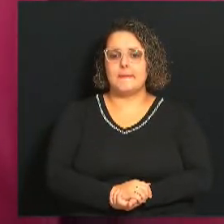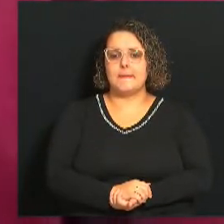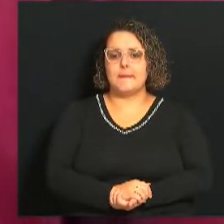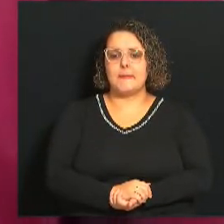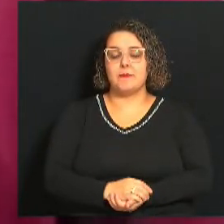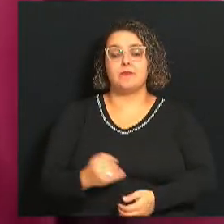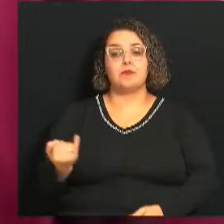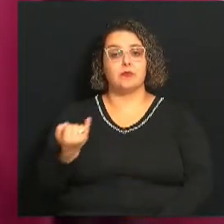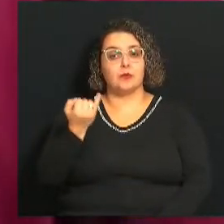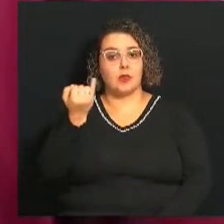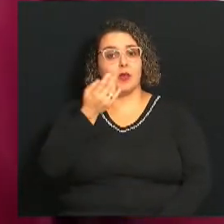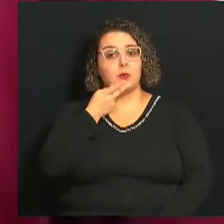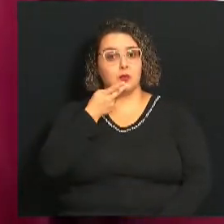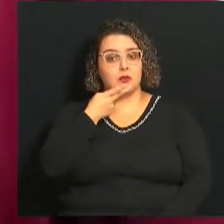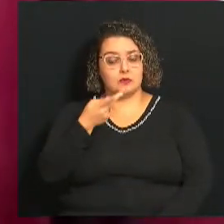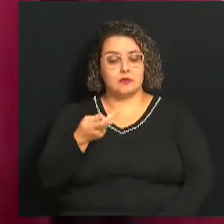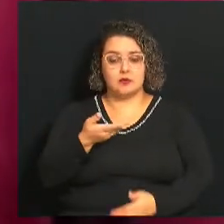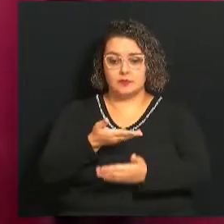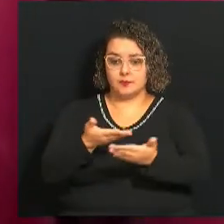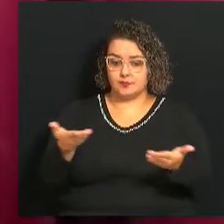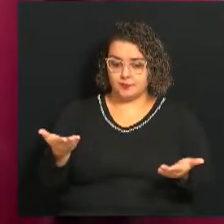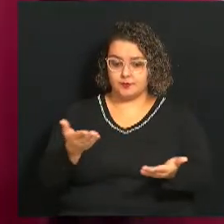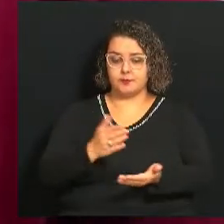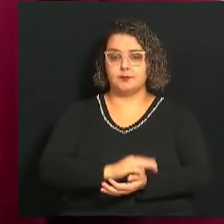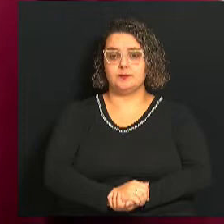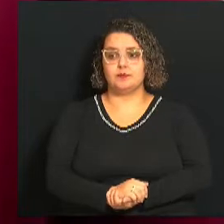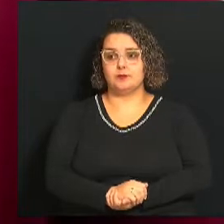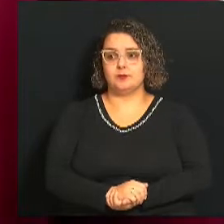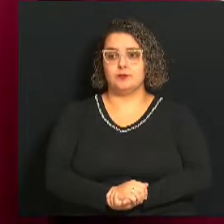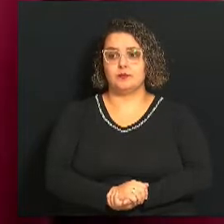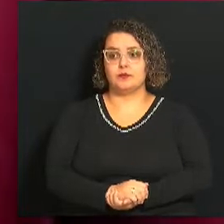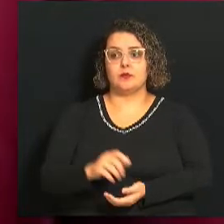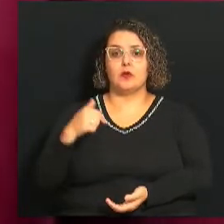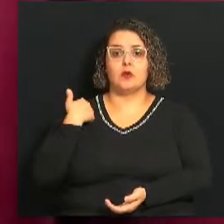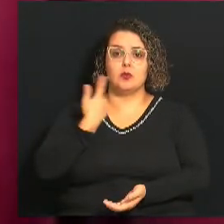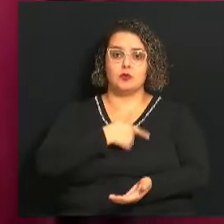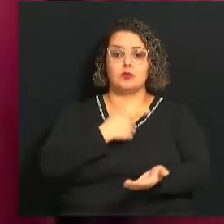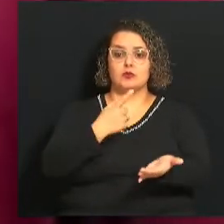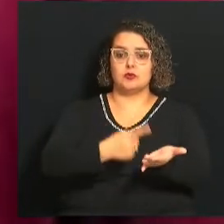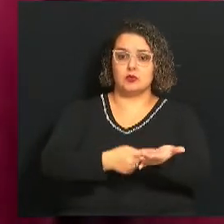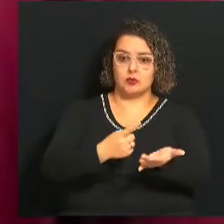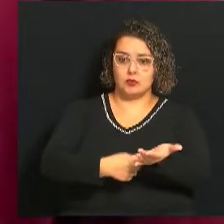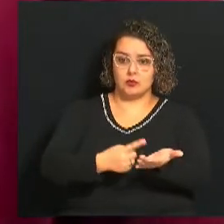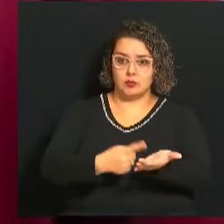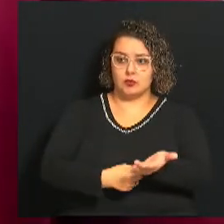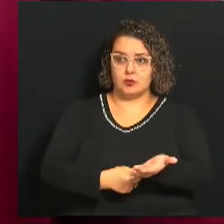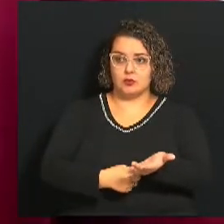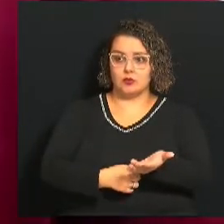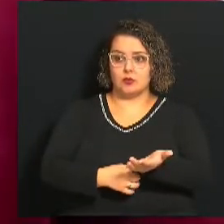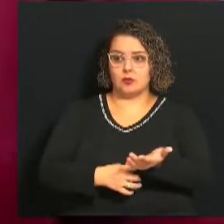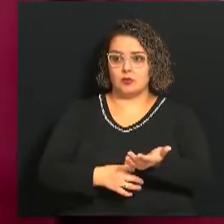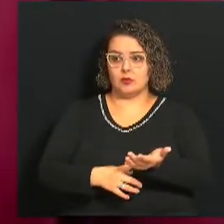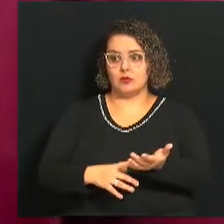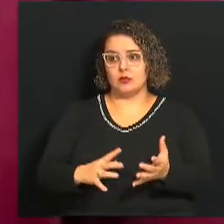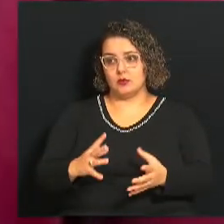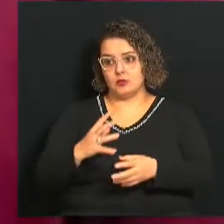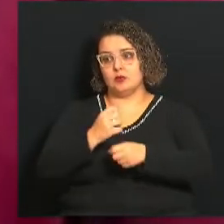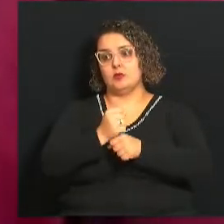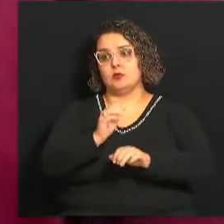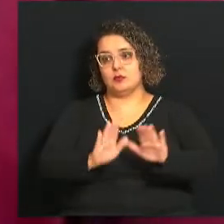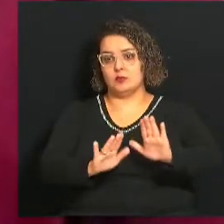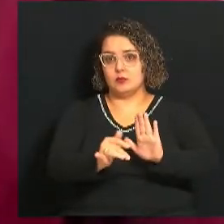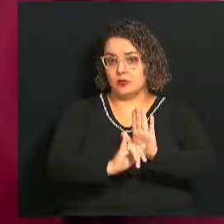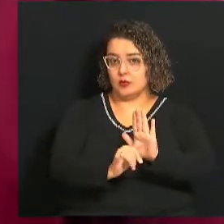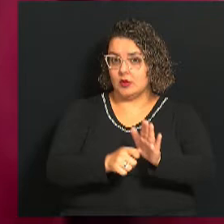ressaltar aos senhores que o nosso compromisso, né, até por força de concessão, é garantir o fornecimento